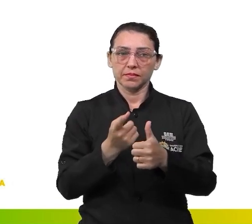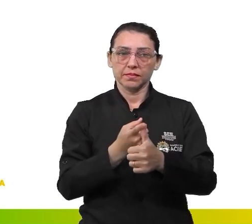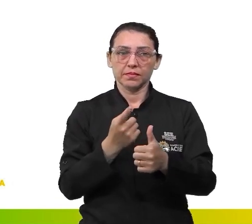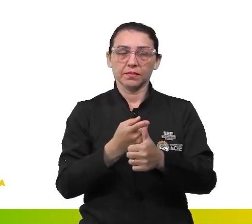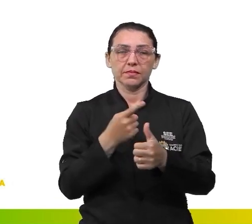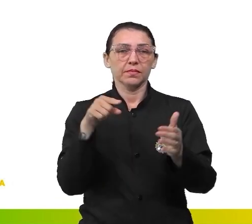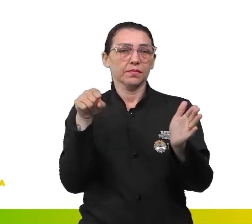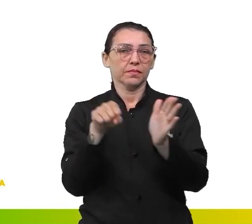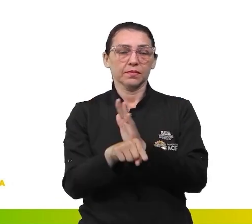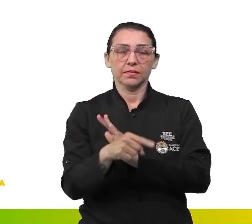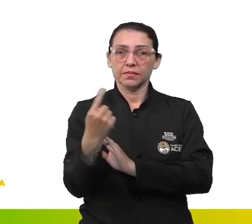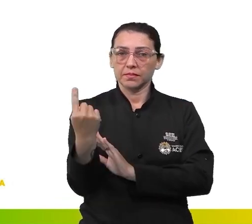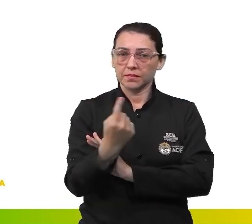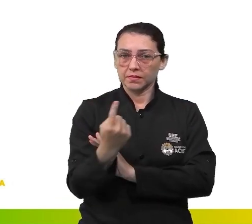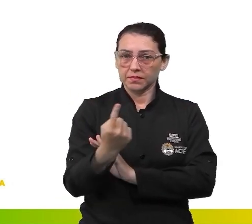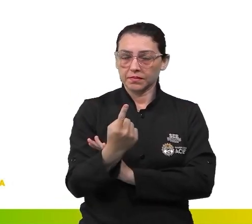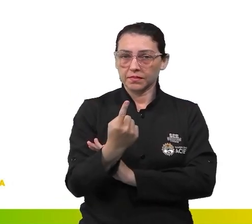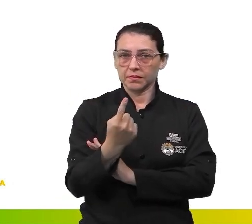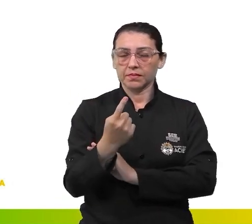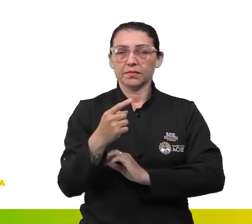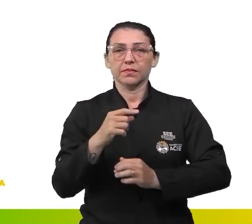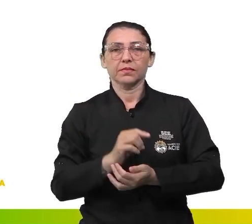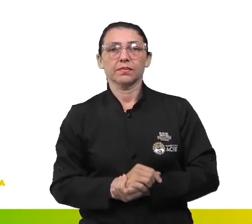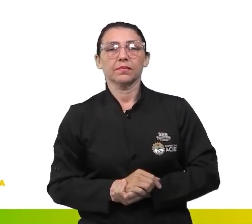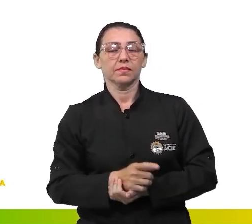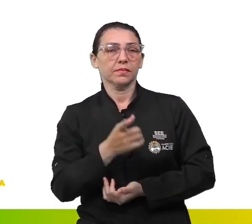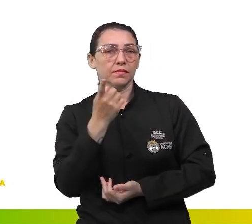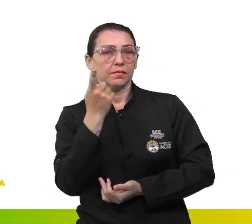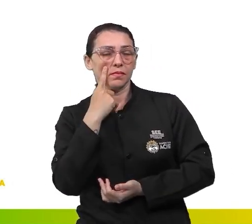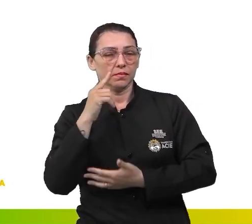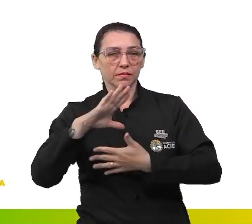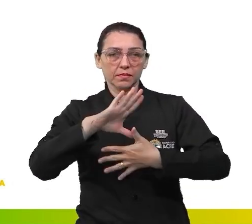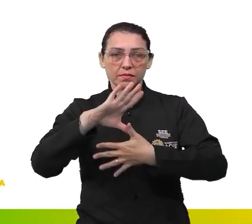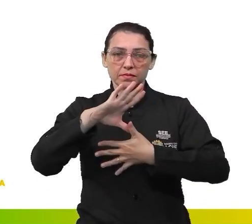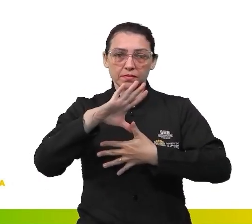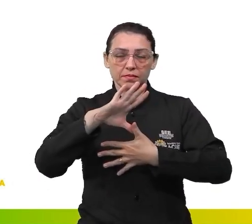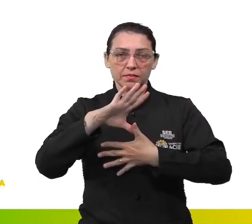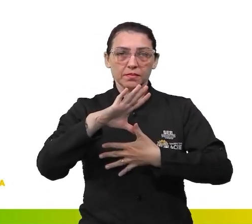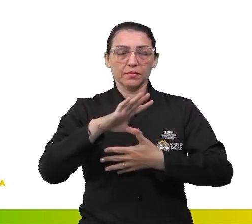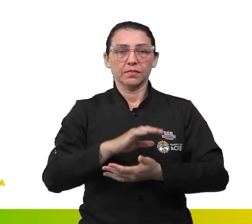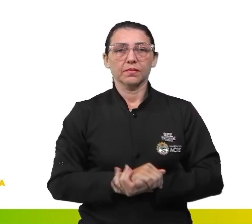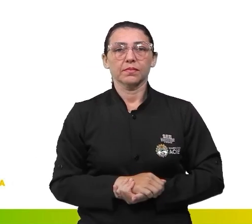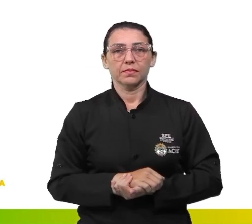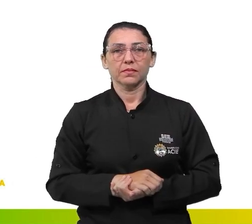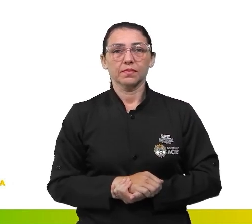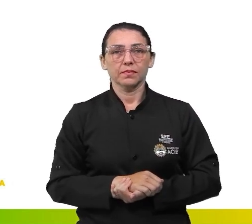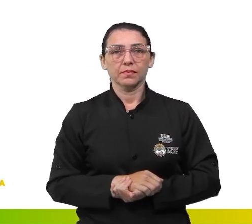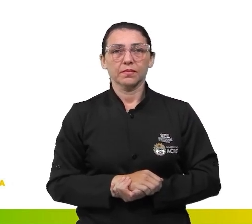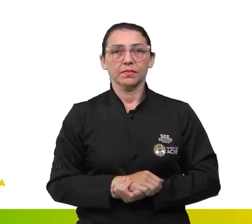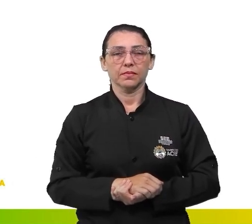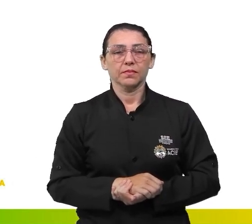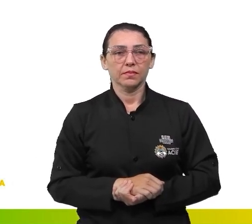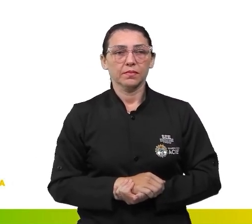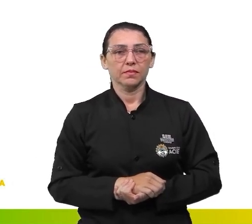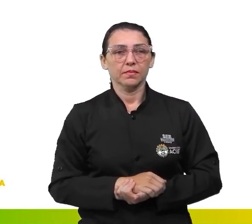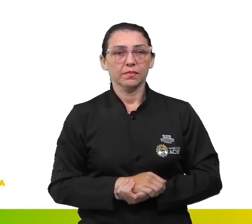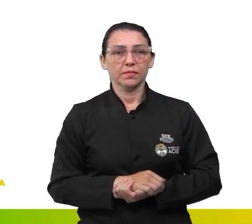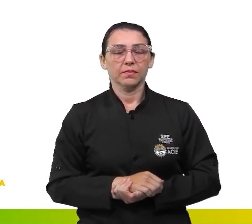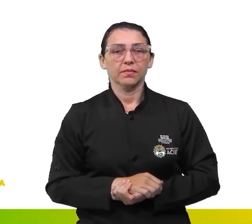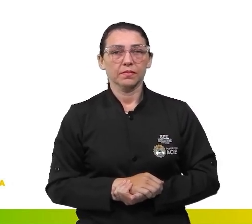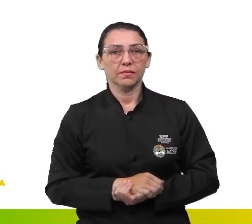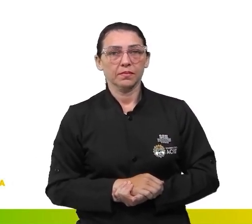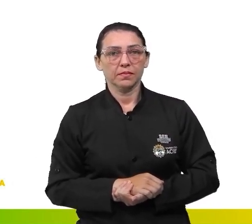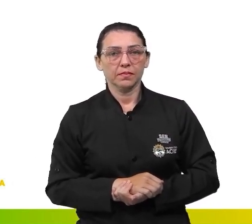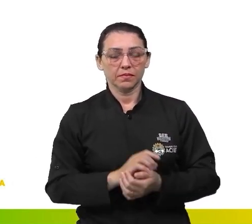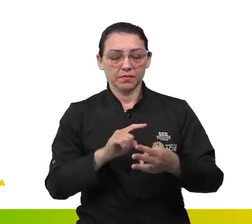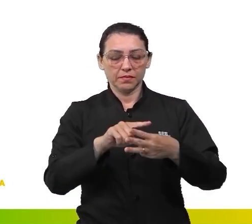Questão na tela, nós temos o seguinte comando: observe o mapa. Vamos observar o mapa? O mapa está bem distribuído